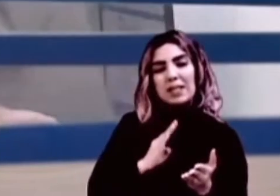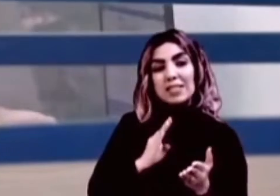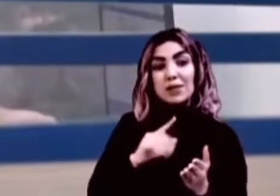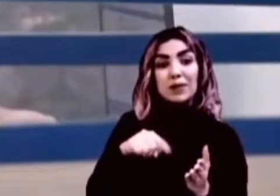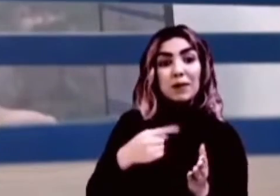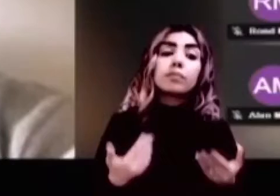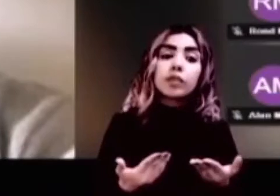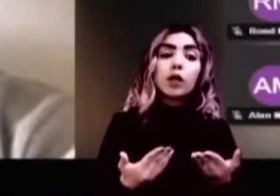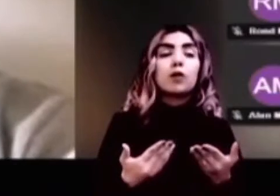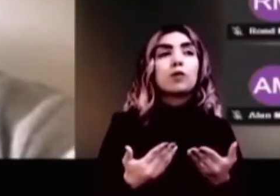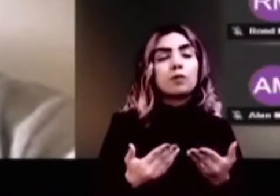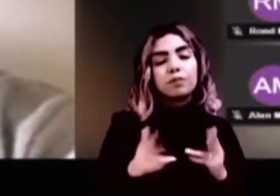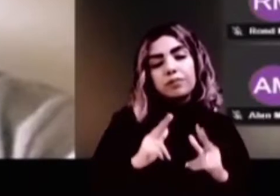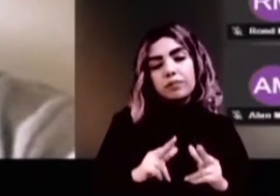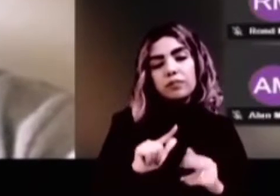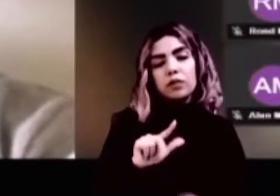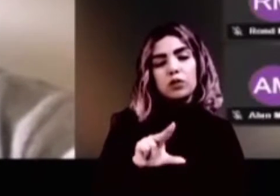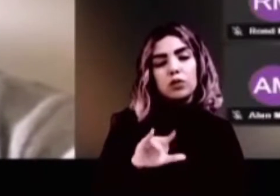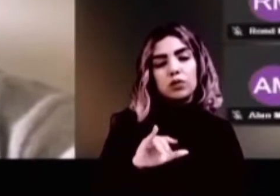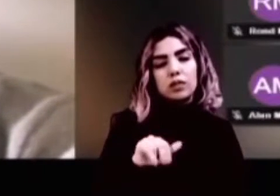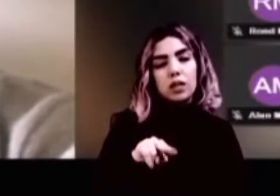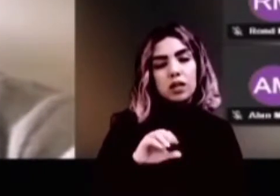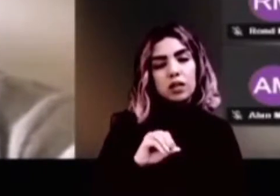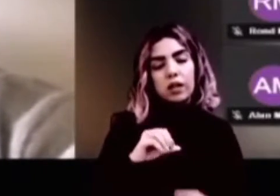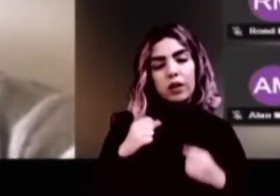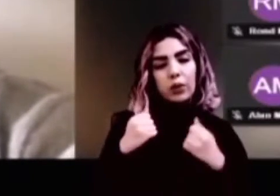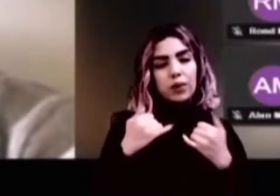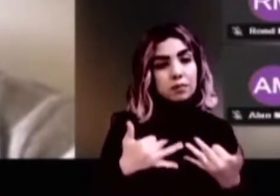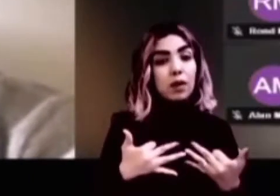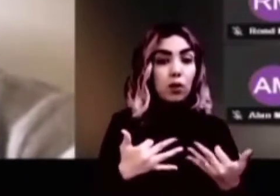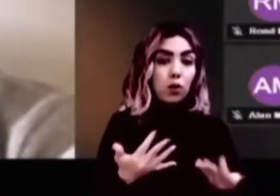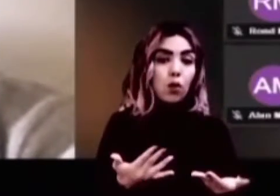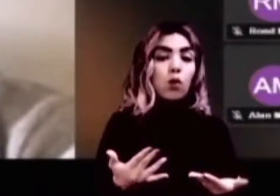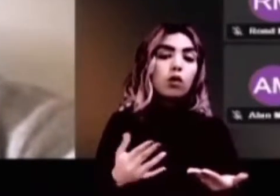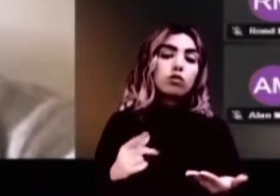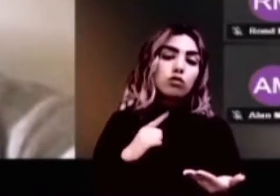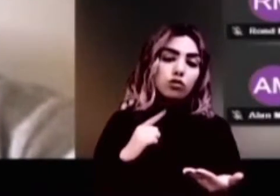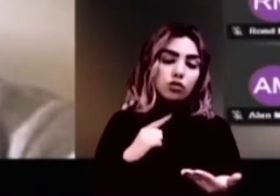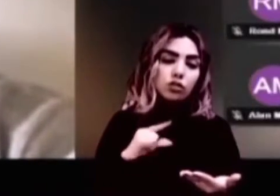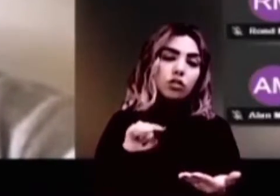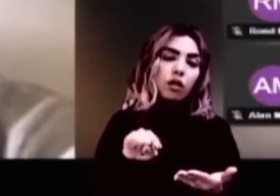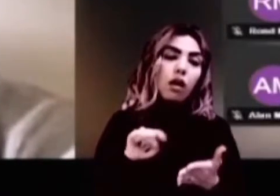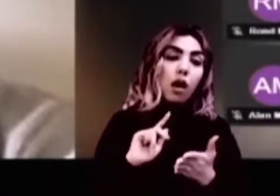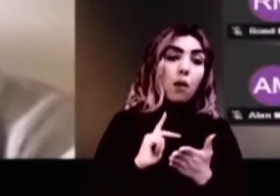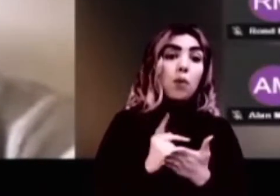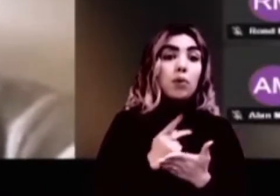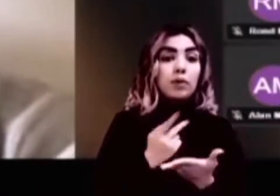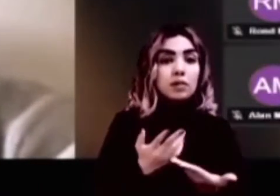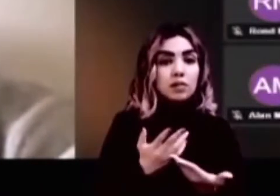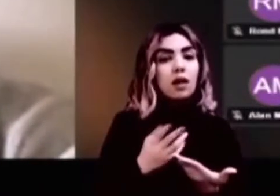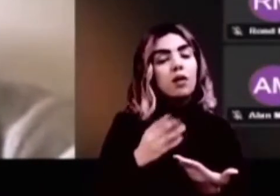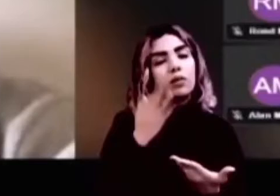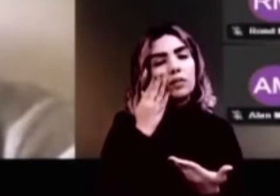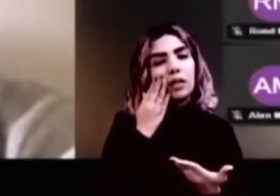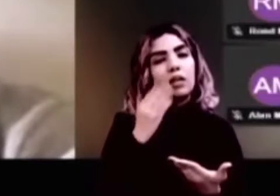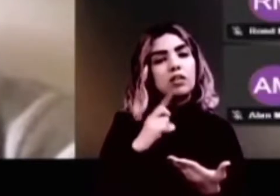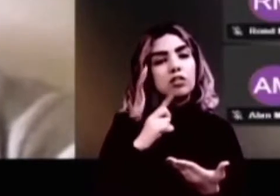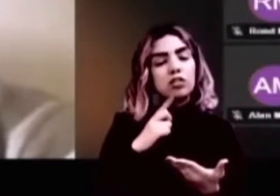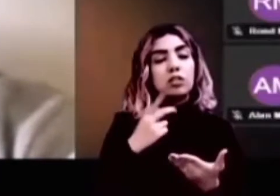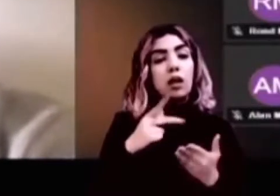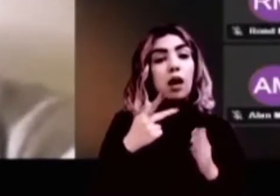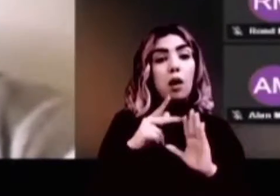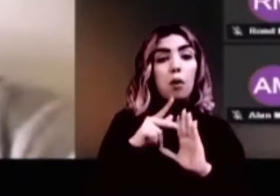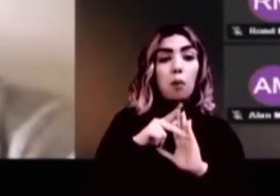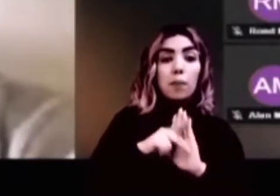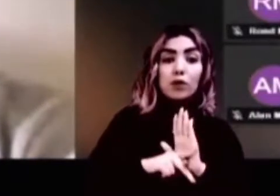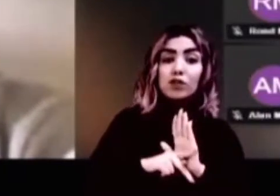os municípios. Na oportunidade, a vereadora Isa Vicente foi informada de que será vetado parcialmente o projeto de